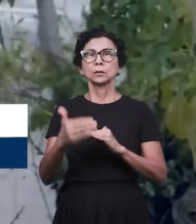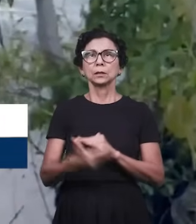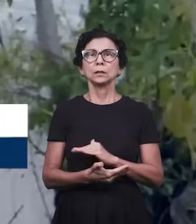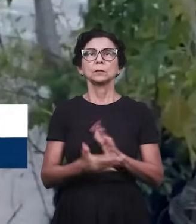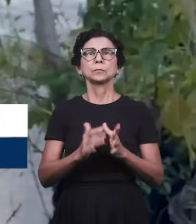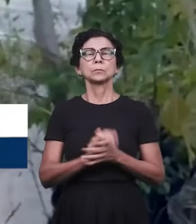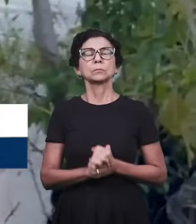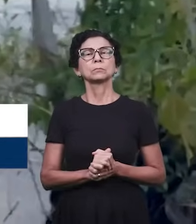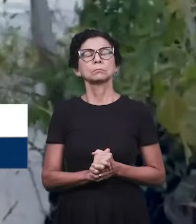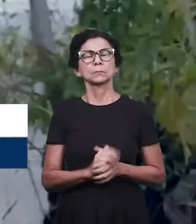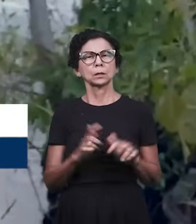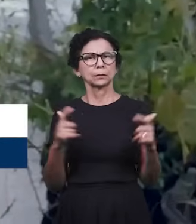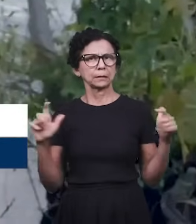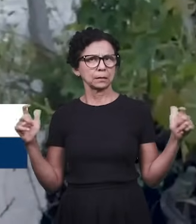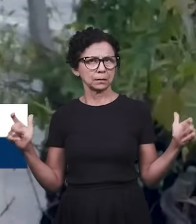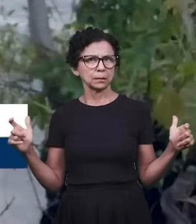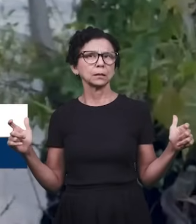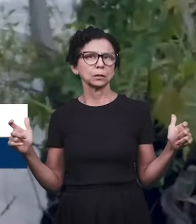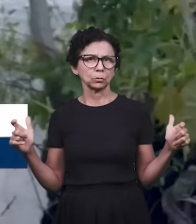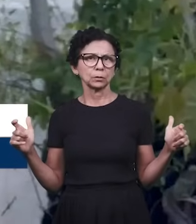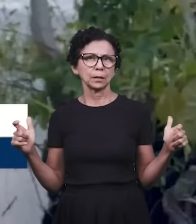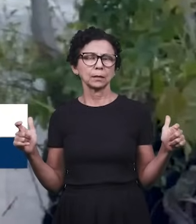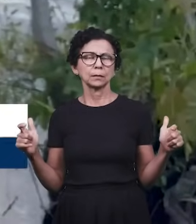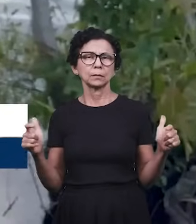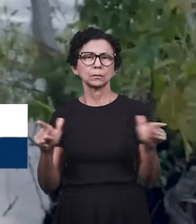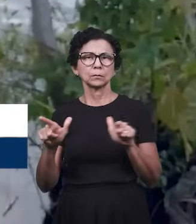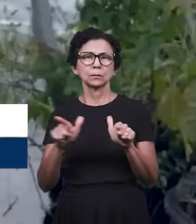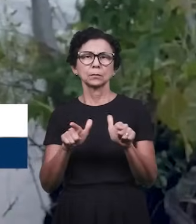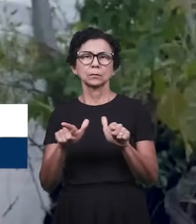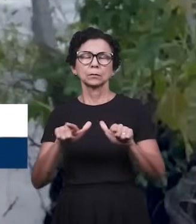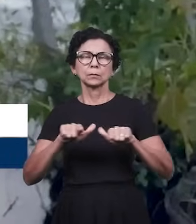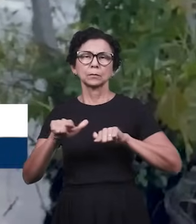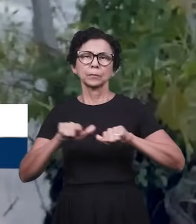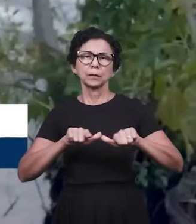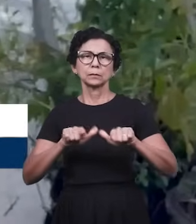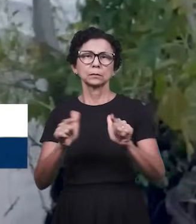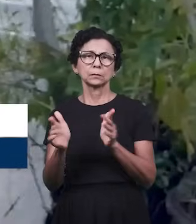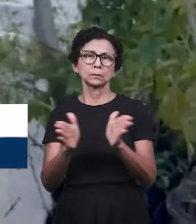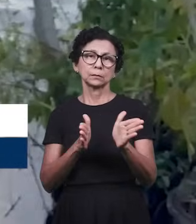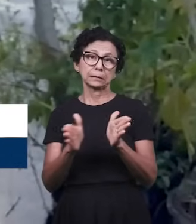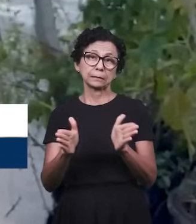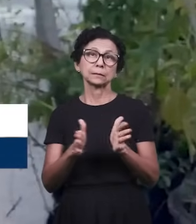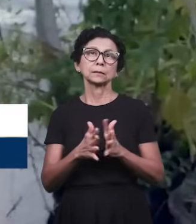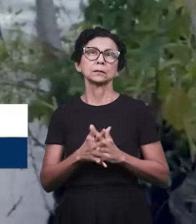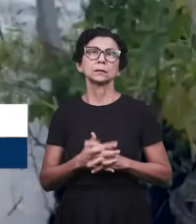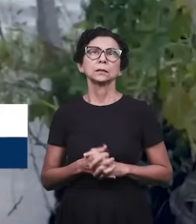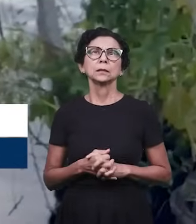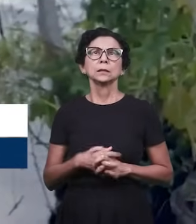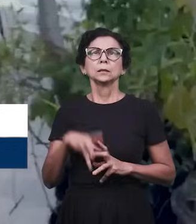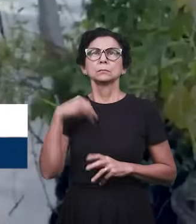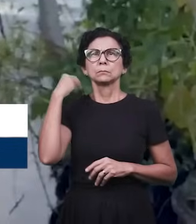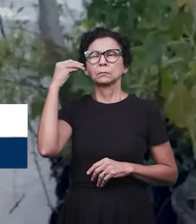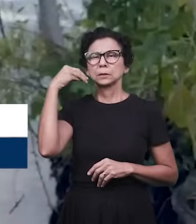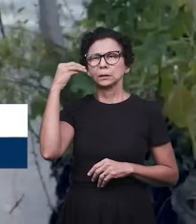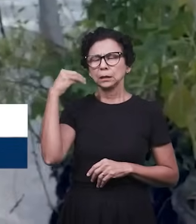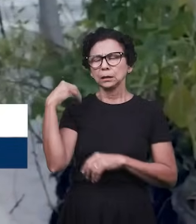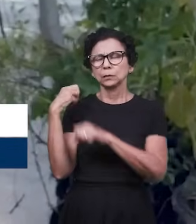desse trabalho, que chama-se o trabalho de acessibilidade. E temos tido, obviamente, muitas experiências ao longo desses